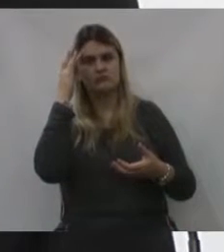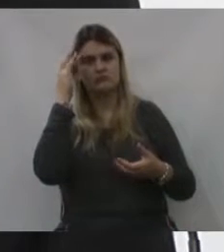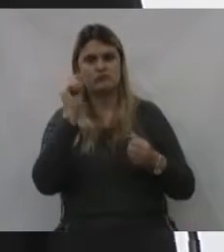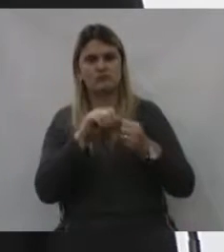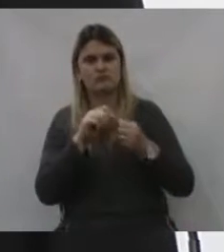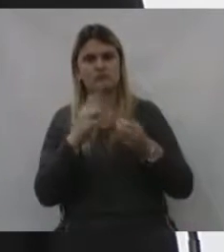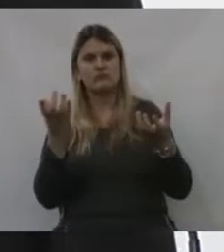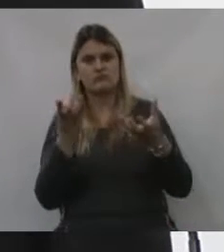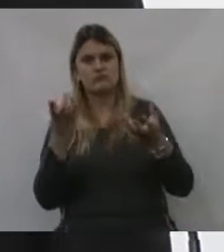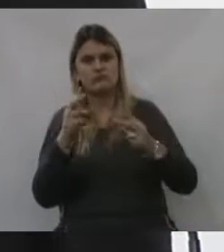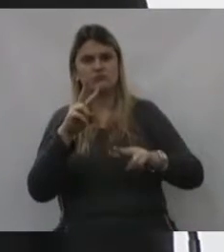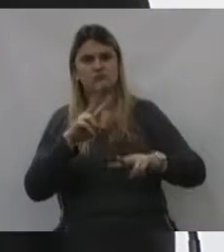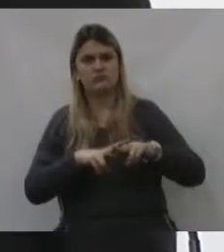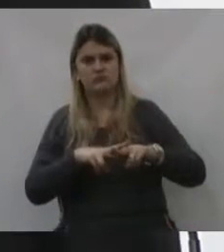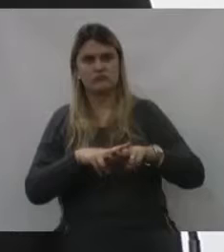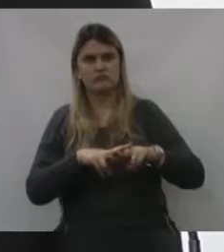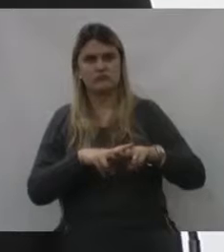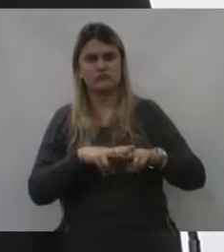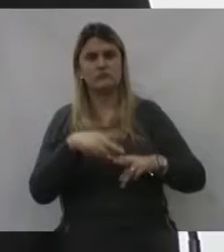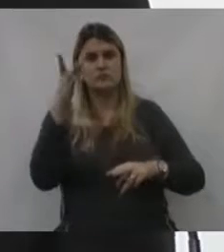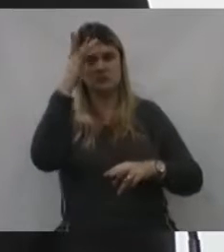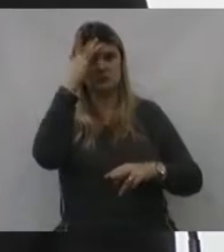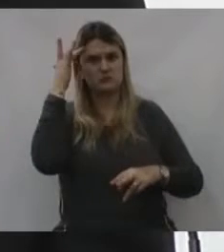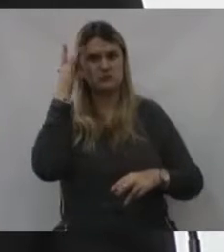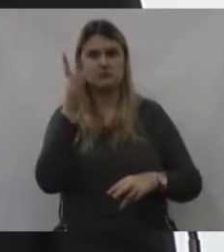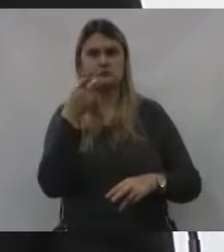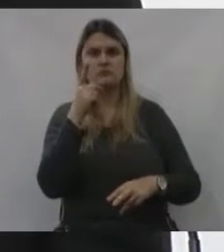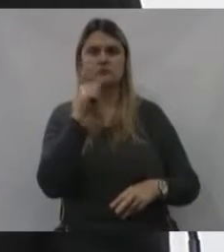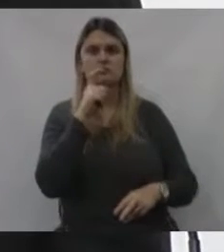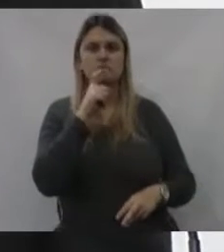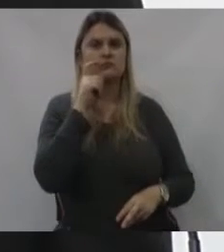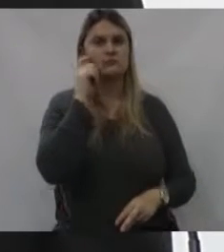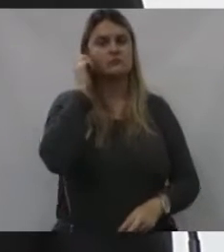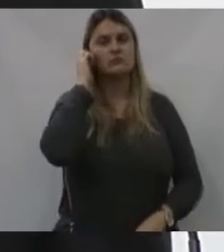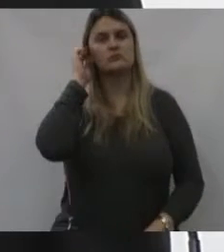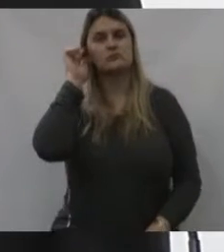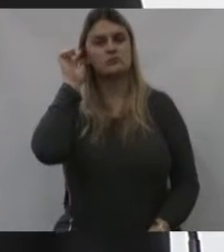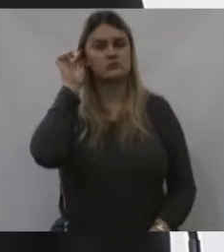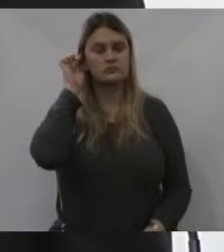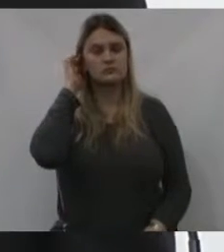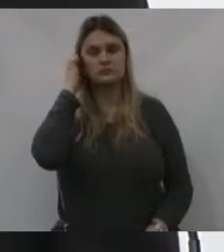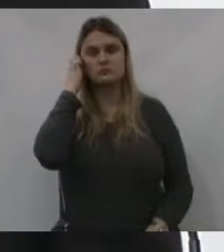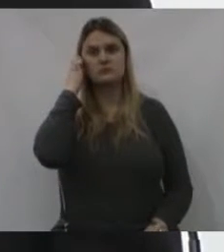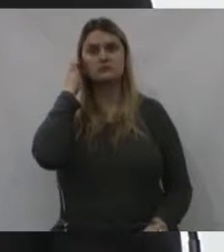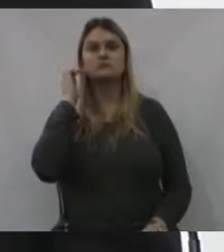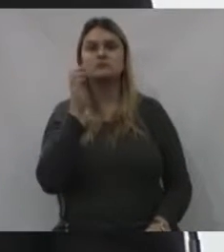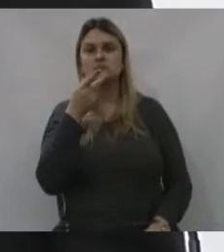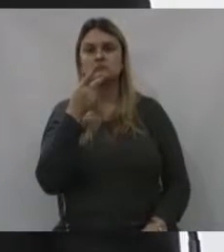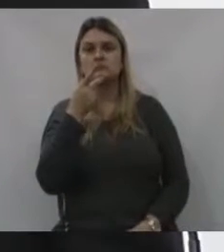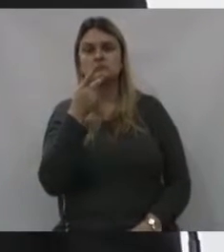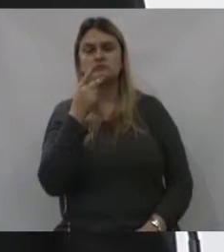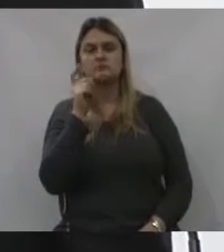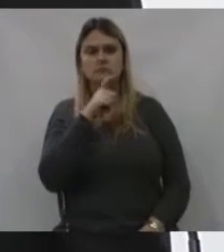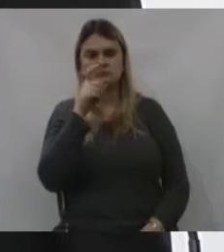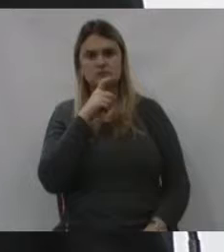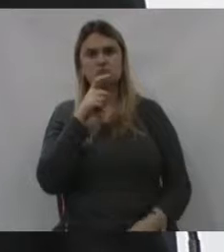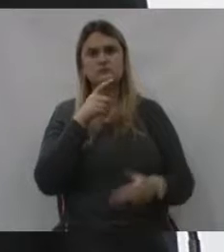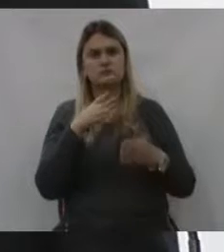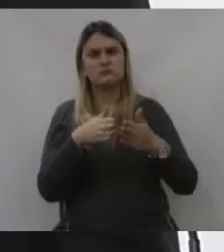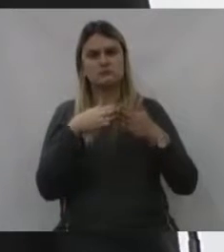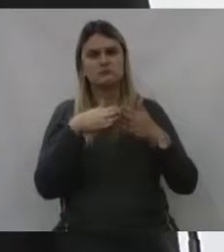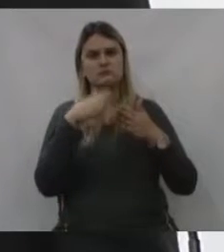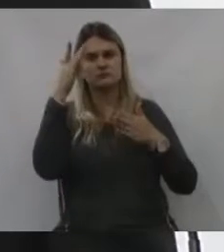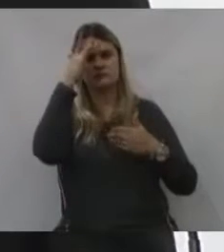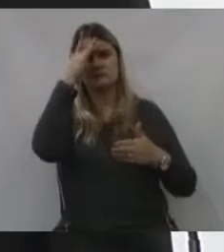presos. Isso é muito grave. A pessoa blefando, mentindo, e veja o descaráter